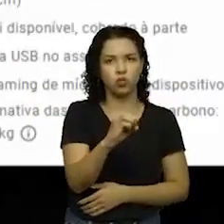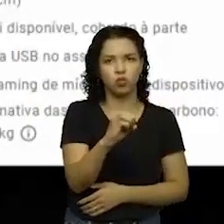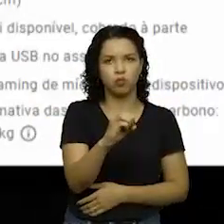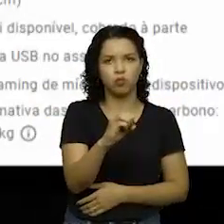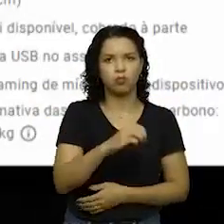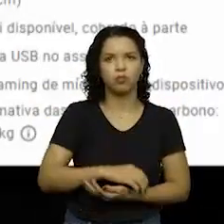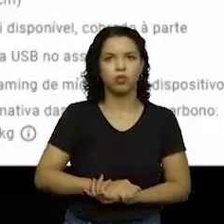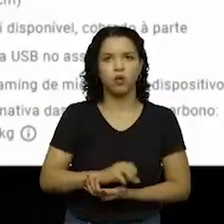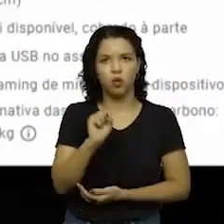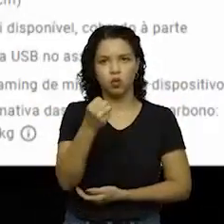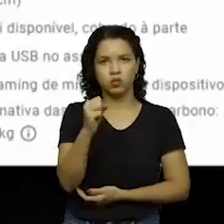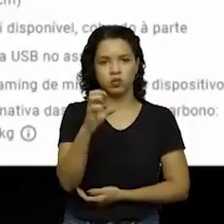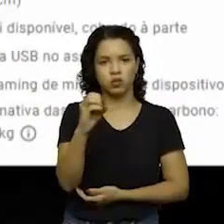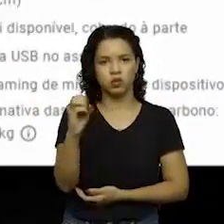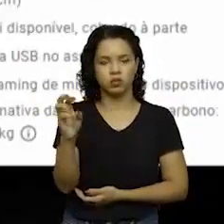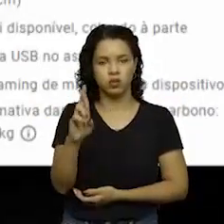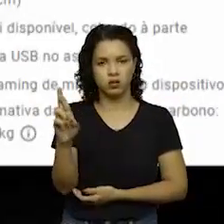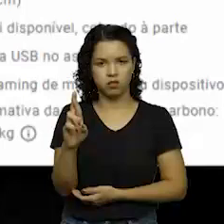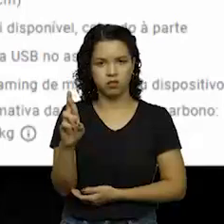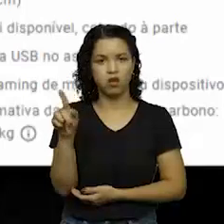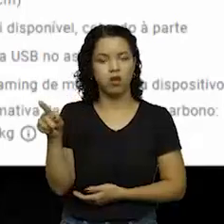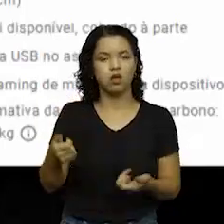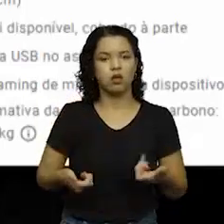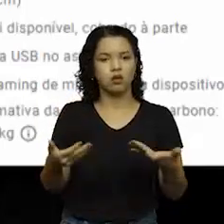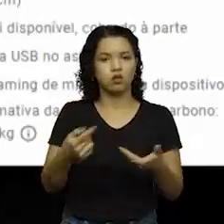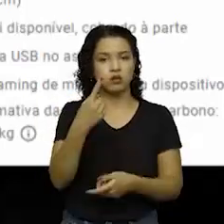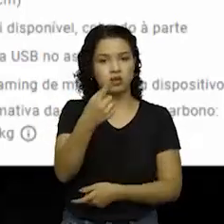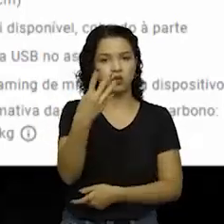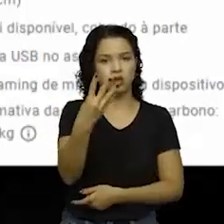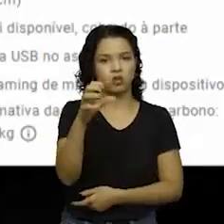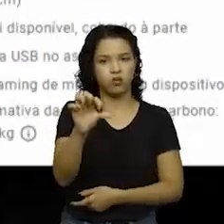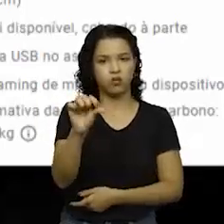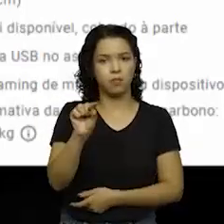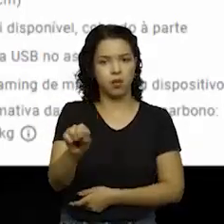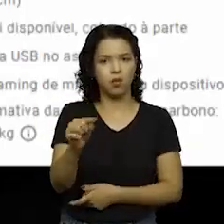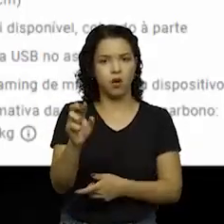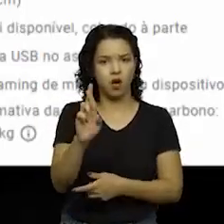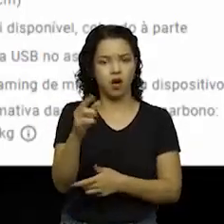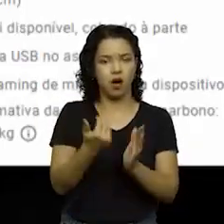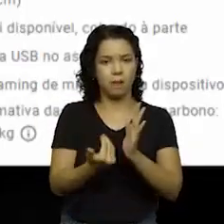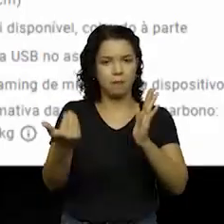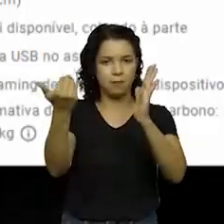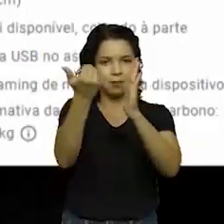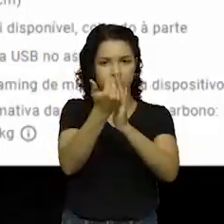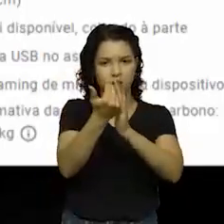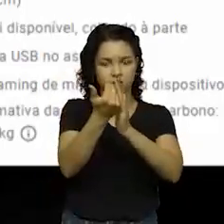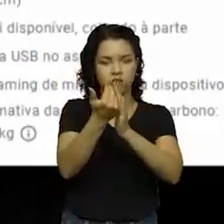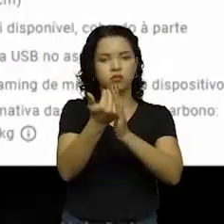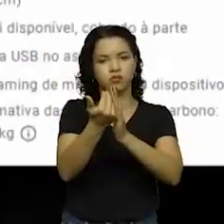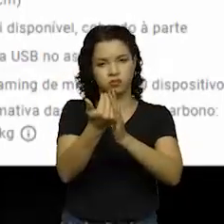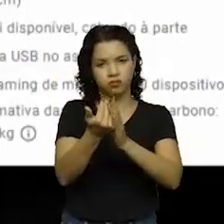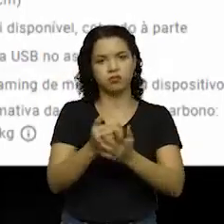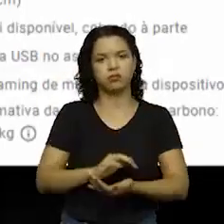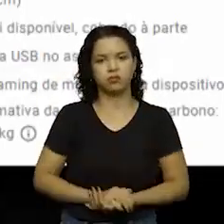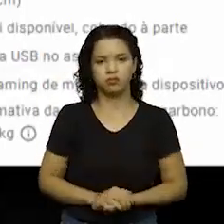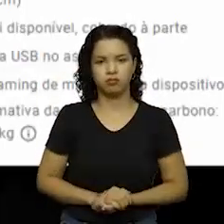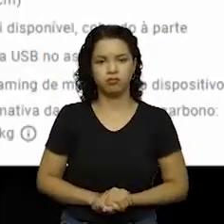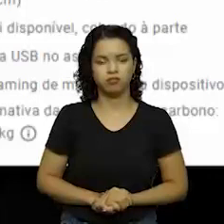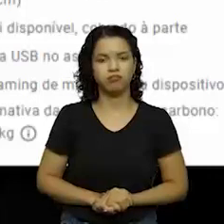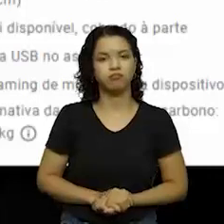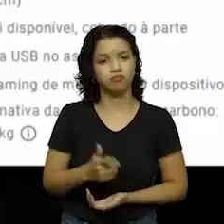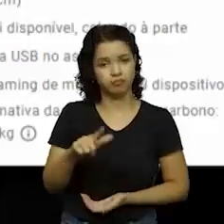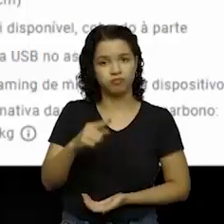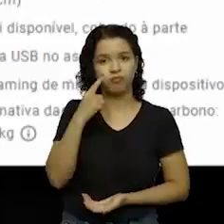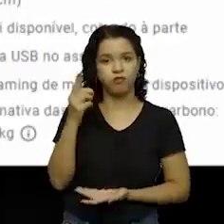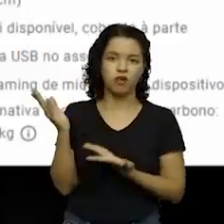O governador gastou 149 mil reais a mais do que o trecho normal, comercial, para ir até Bonito. Novamente, está aí,